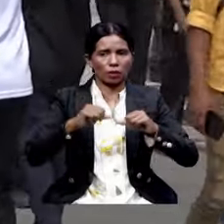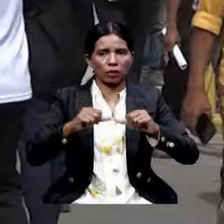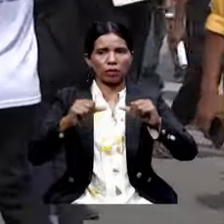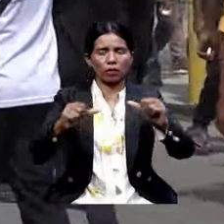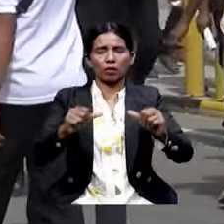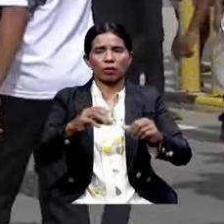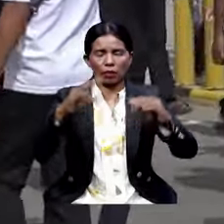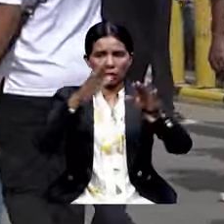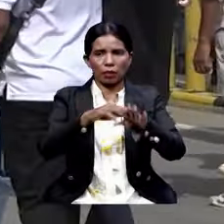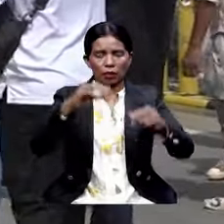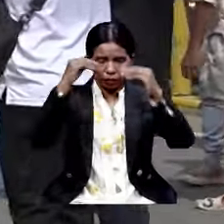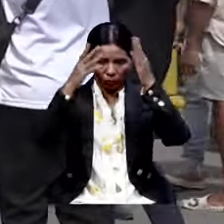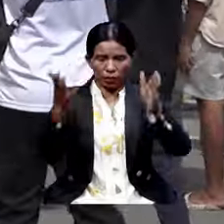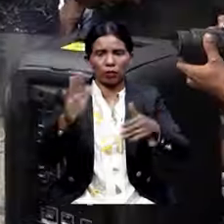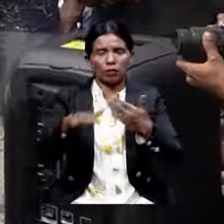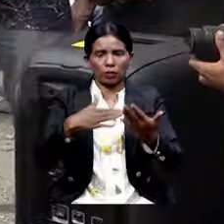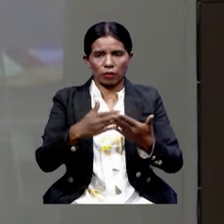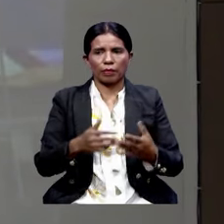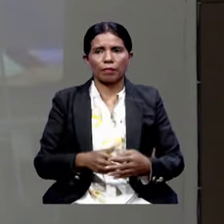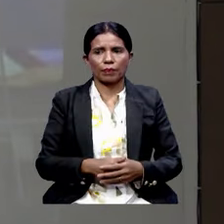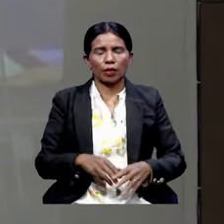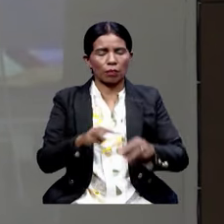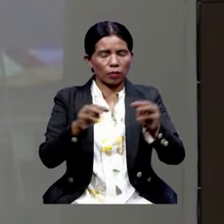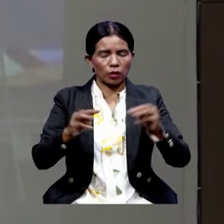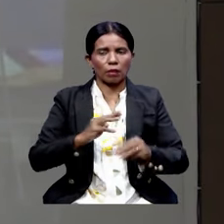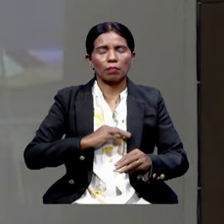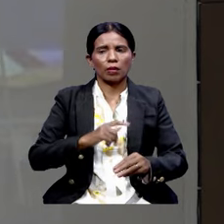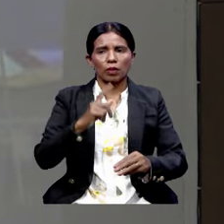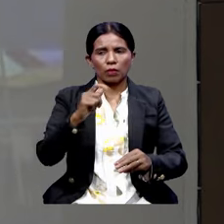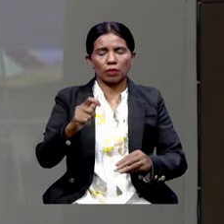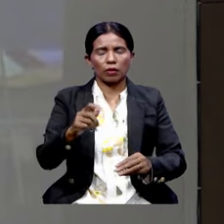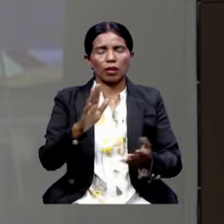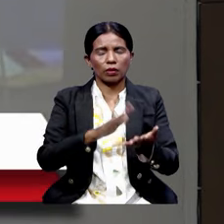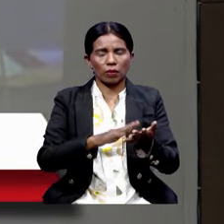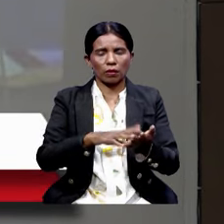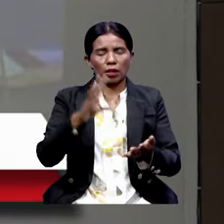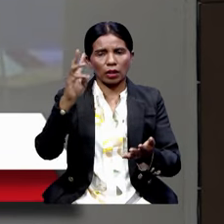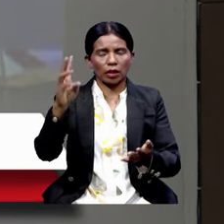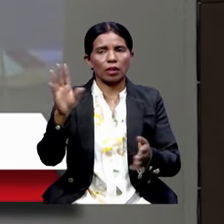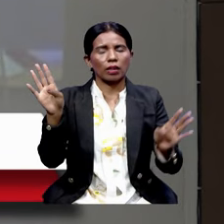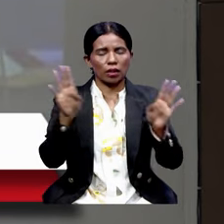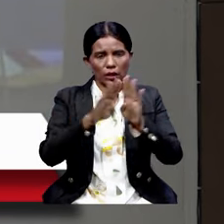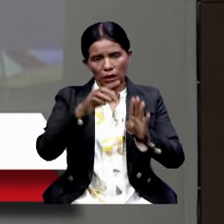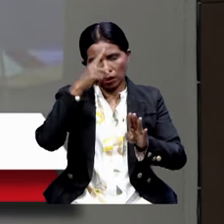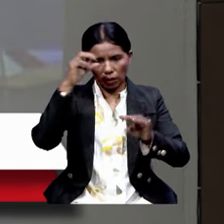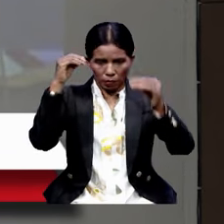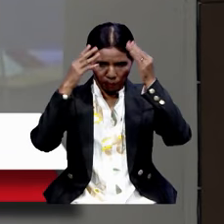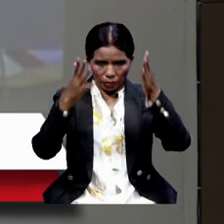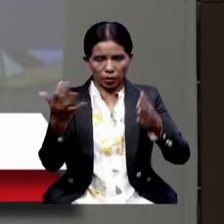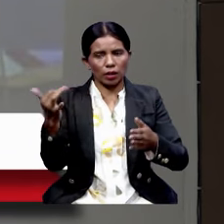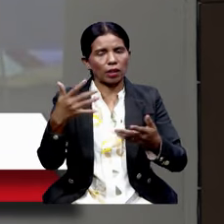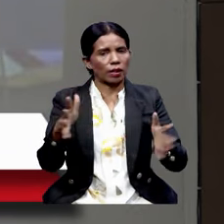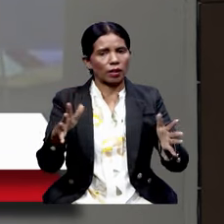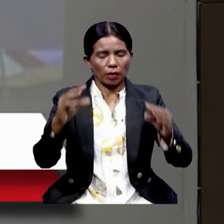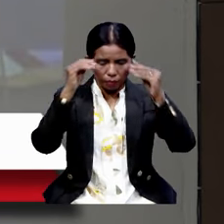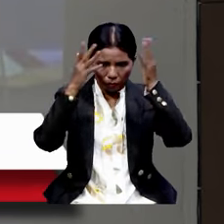contrata professor contratado sira. Para o município Manatuto, pré-escolar nem e na Trabora ameaça taka, tamba professores leia. Professores